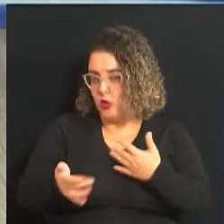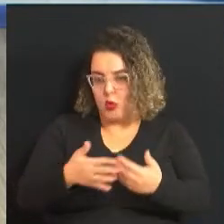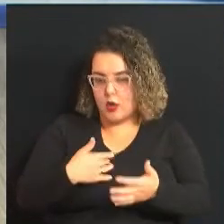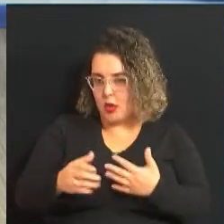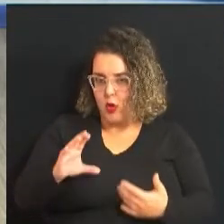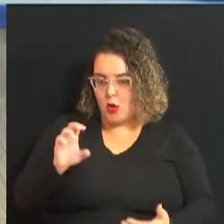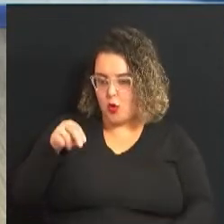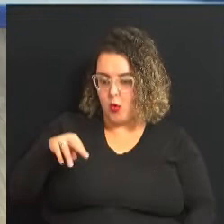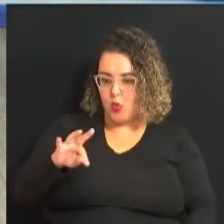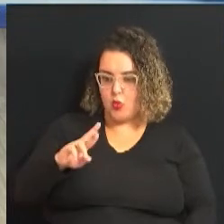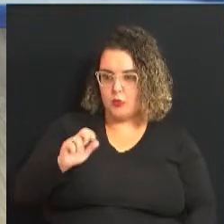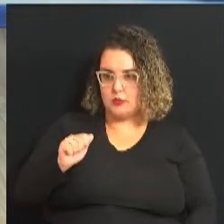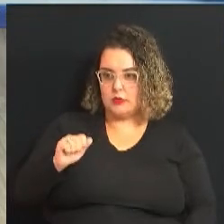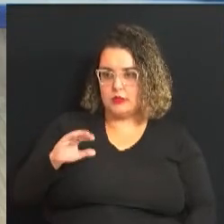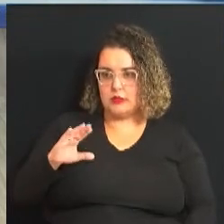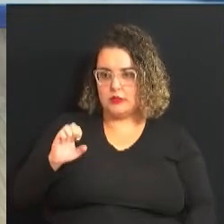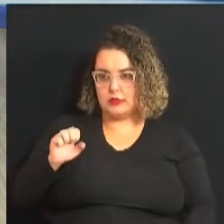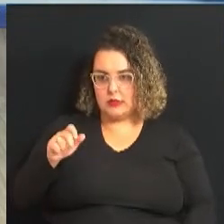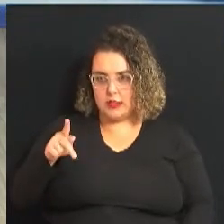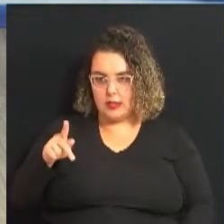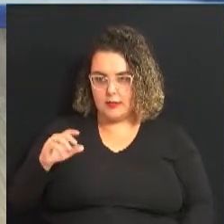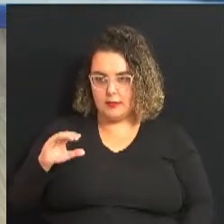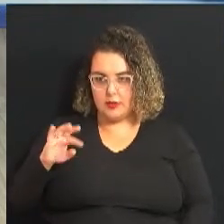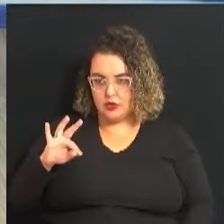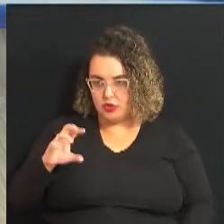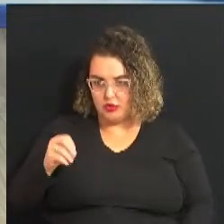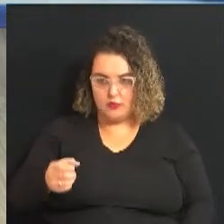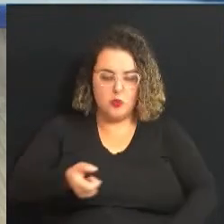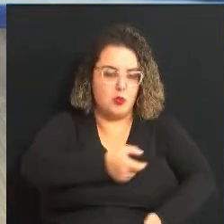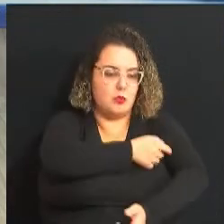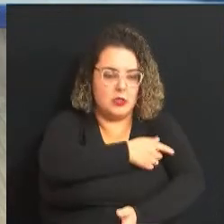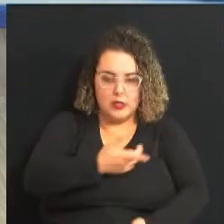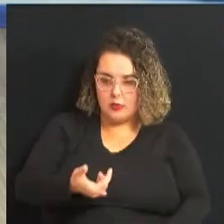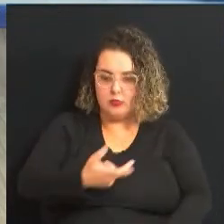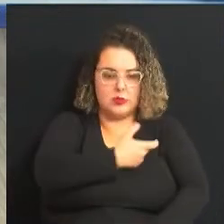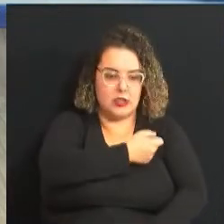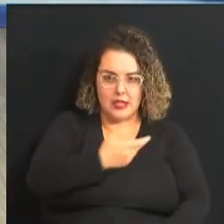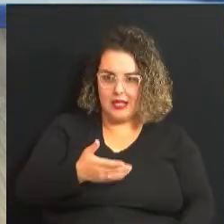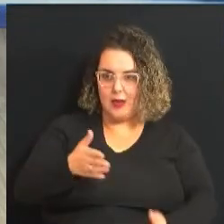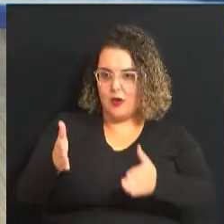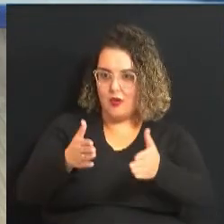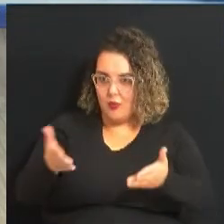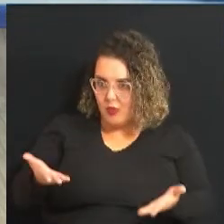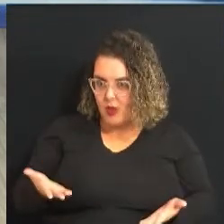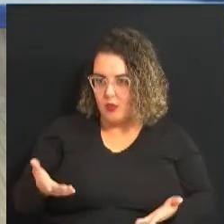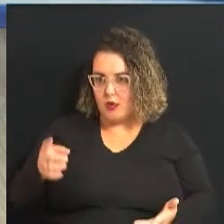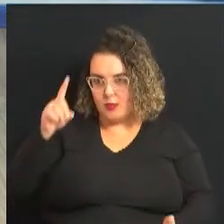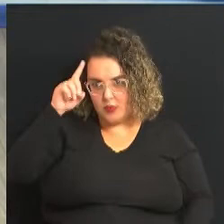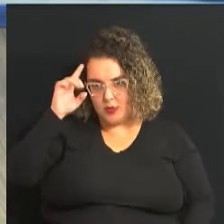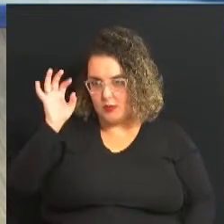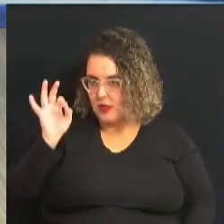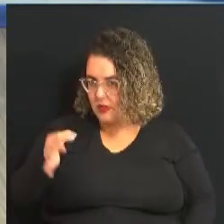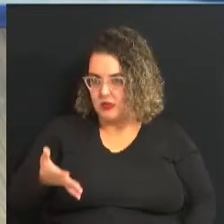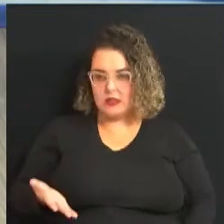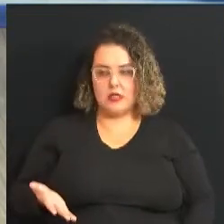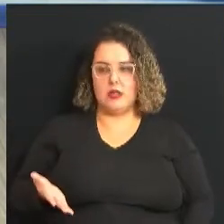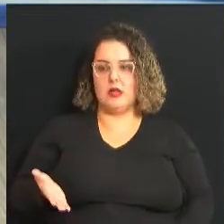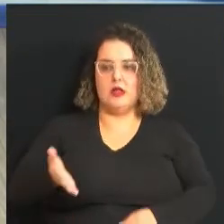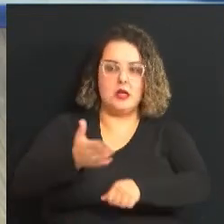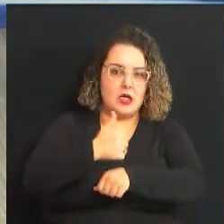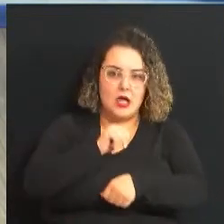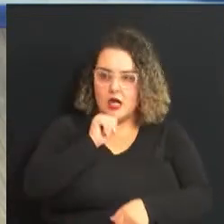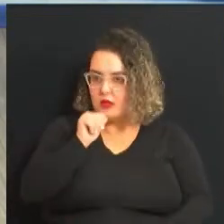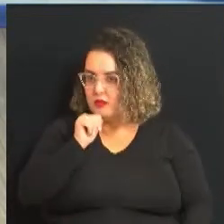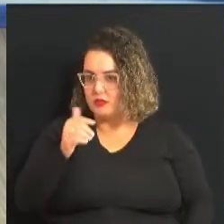até injeção, ou implante, tem um momento que ela tem que colocar uma data do mês antes da menstruação, no